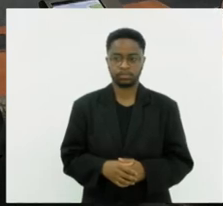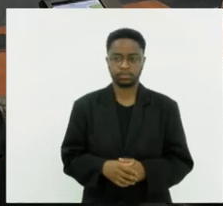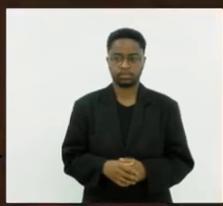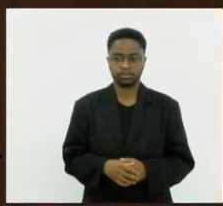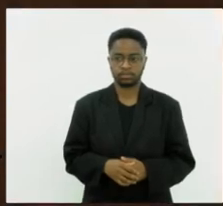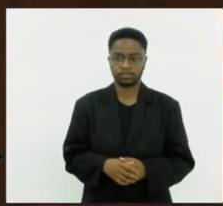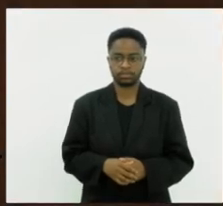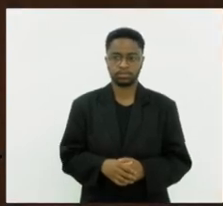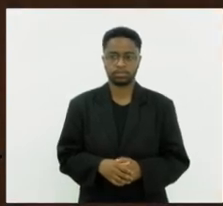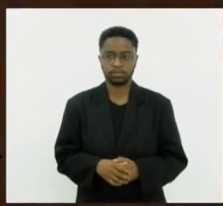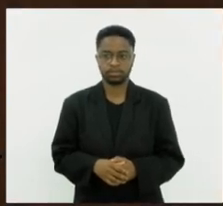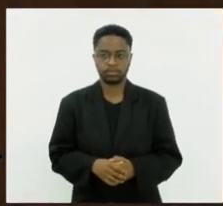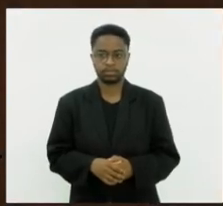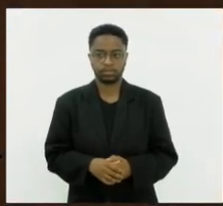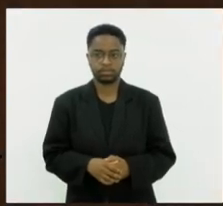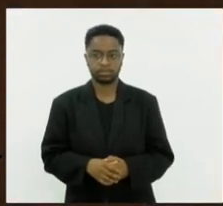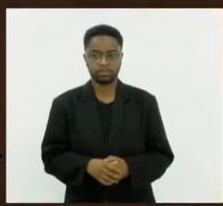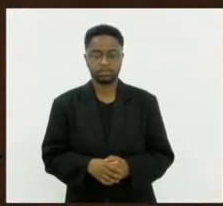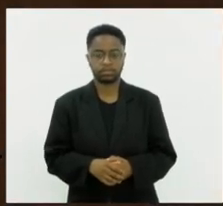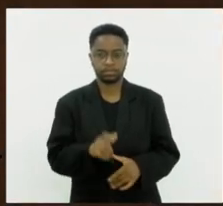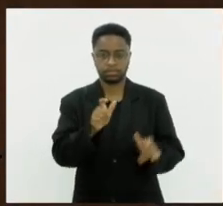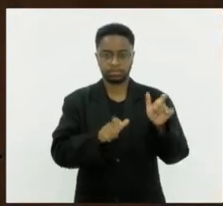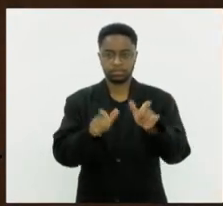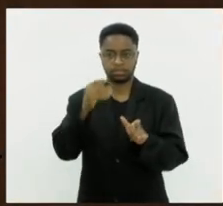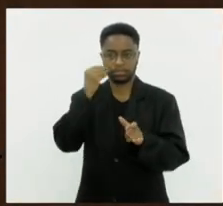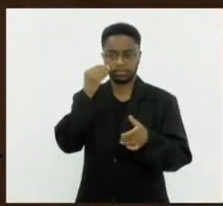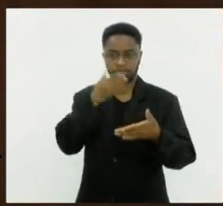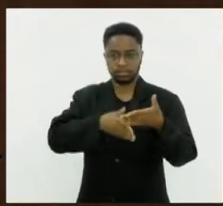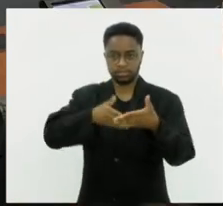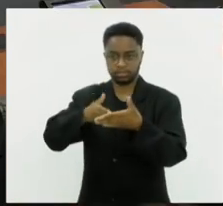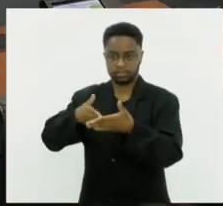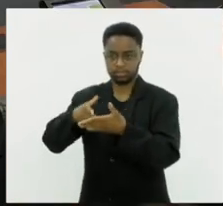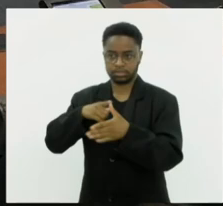O pessoal está em movimento de obstrução, Serafine?